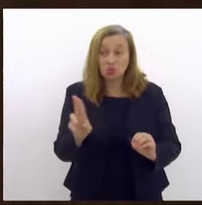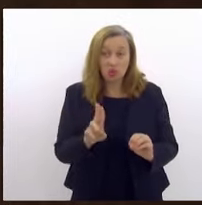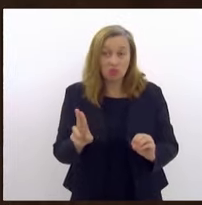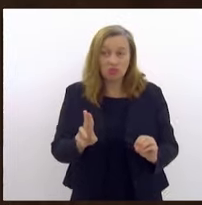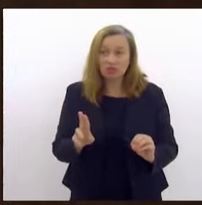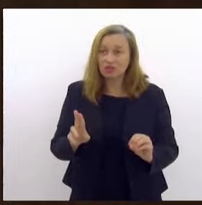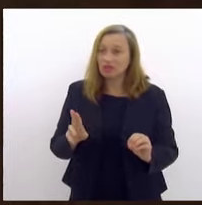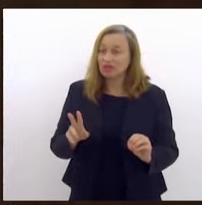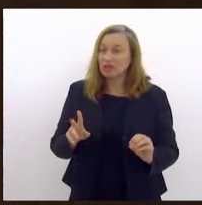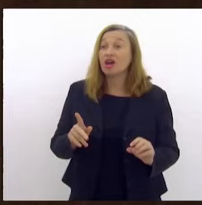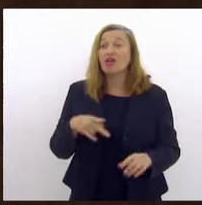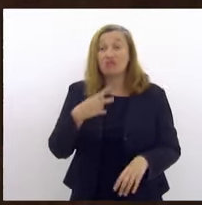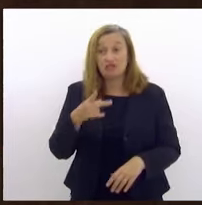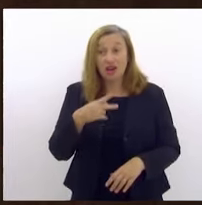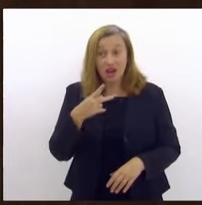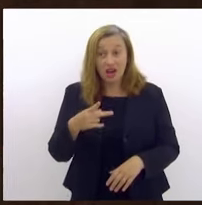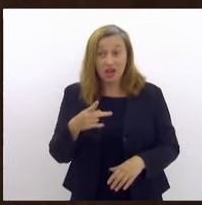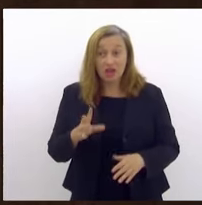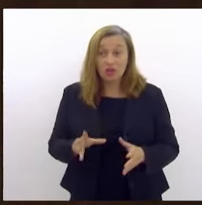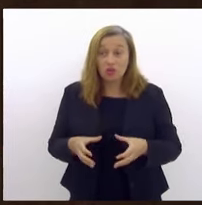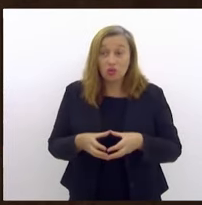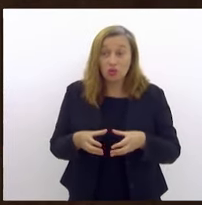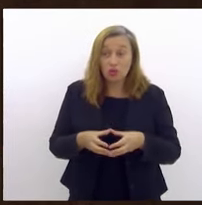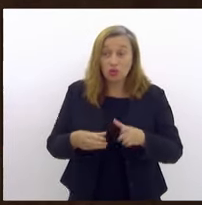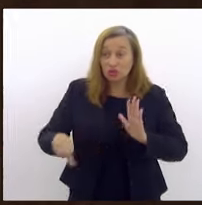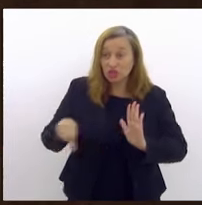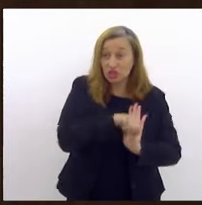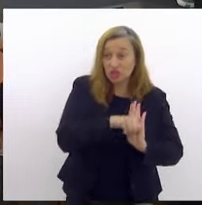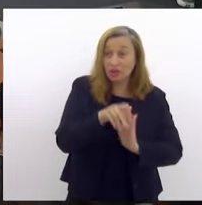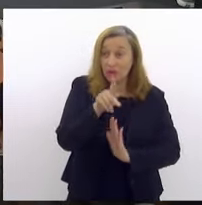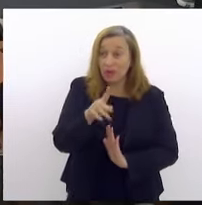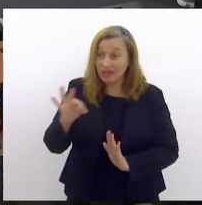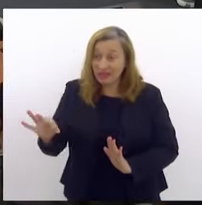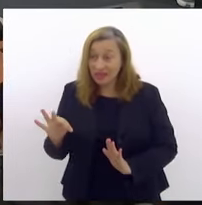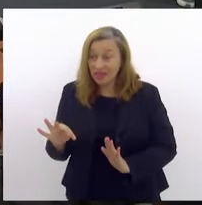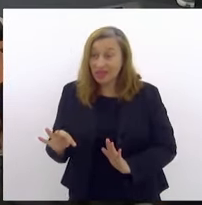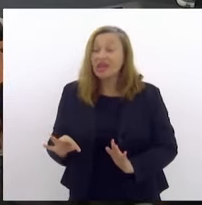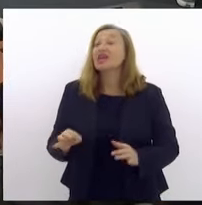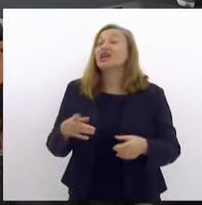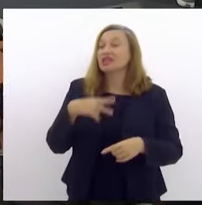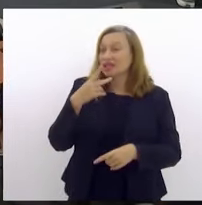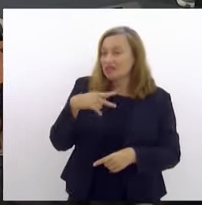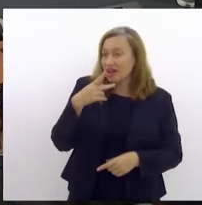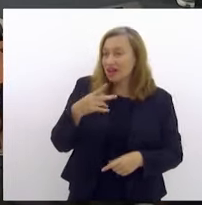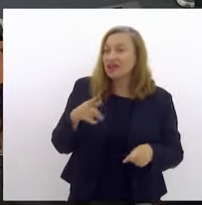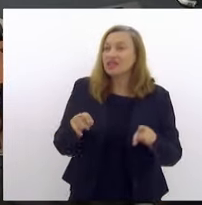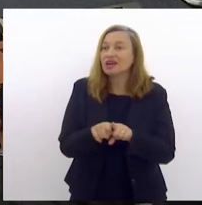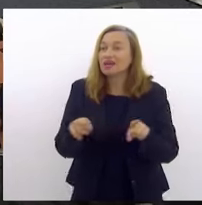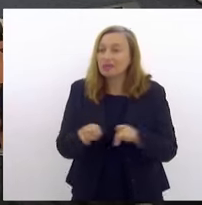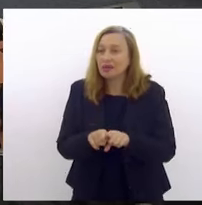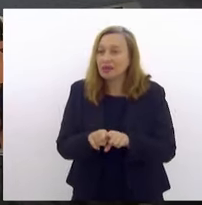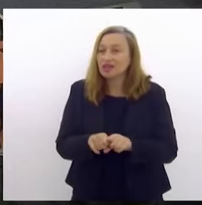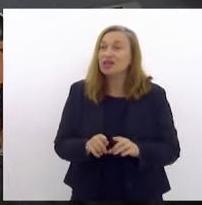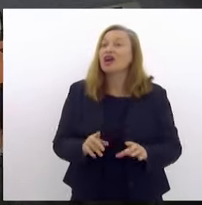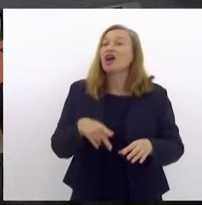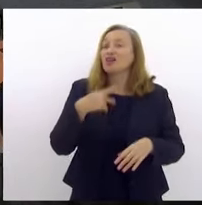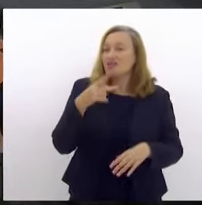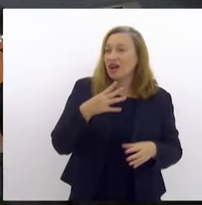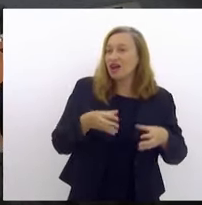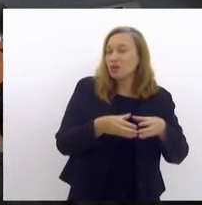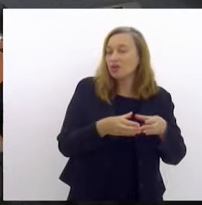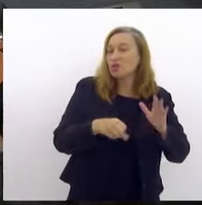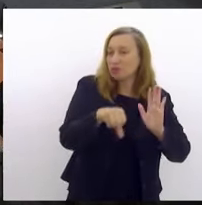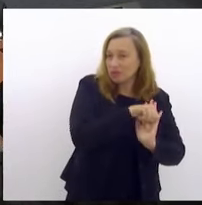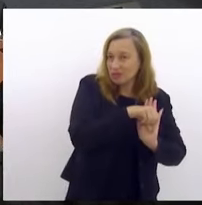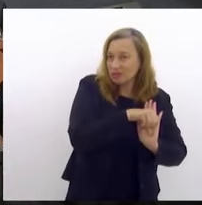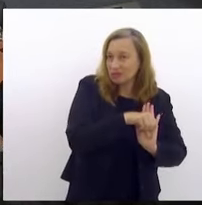Citei facção criminosa, que é o PT. Vou falar pela liderança do PT, porque o partido foi citado. Eu citei facções criminosas, inclusive o